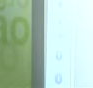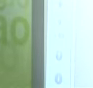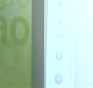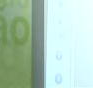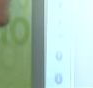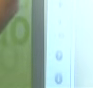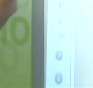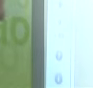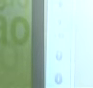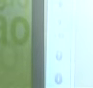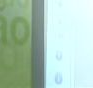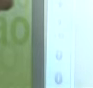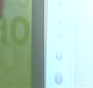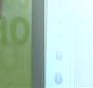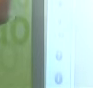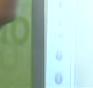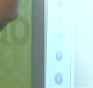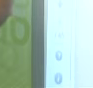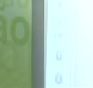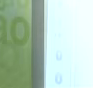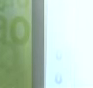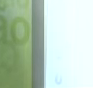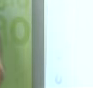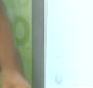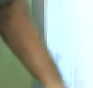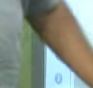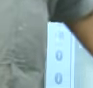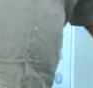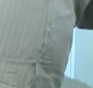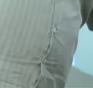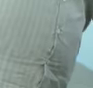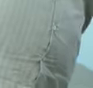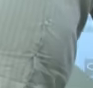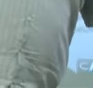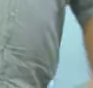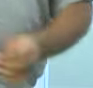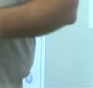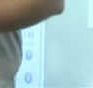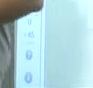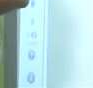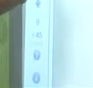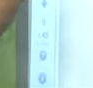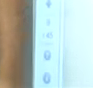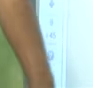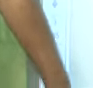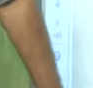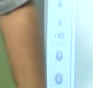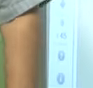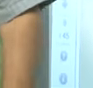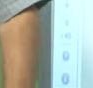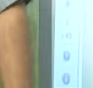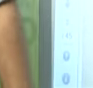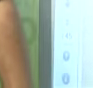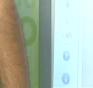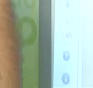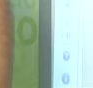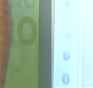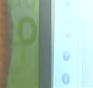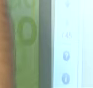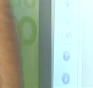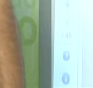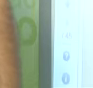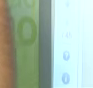o tato. Vai chegar um belo momento que qualquer coisa que o bebê vai pegar, né? Você der um pincel para ele, o que é que ele vai